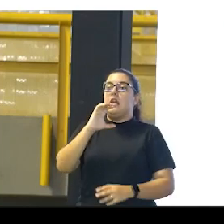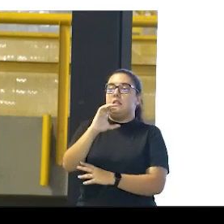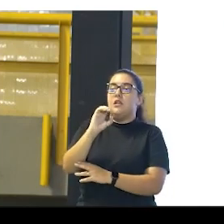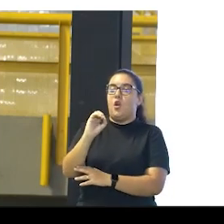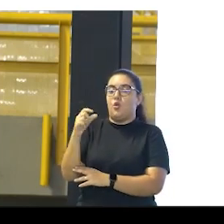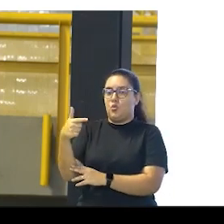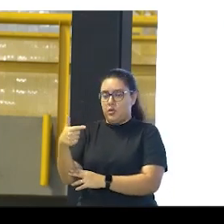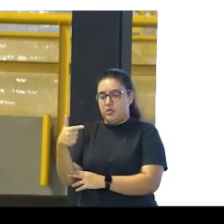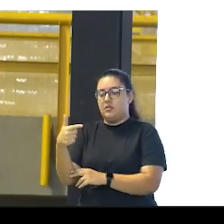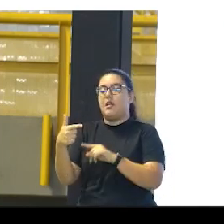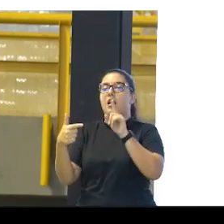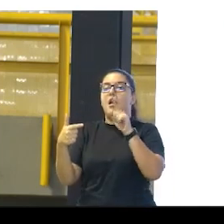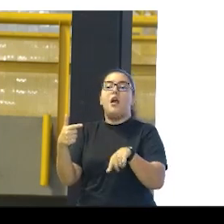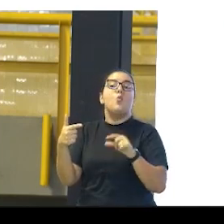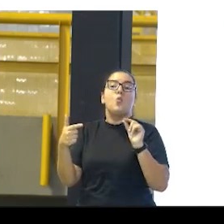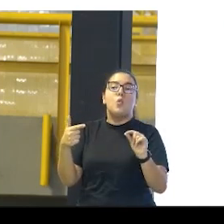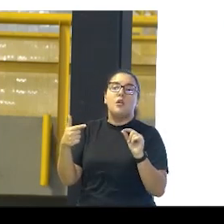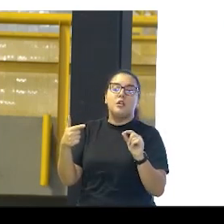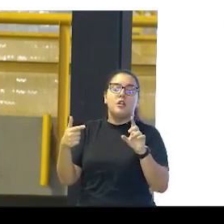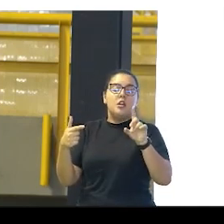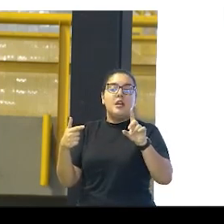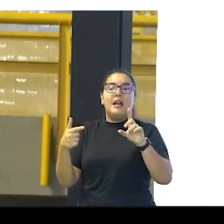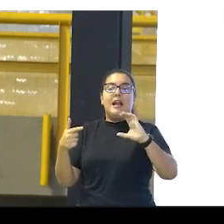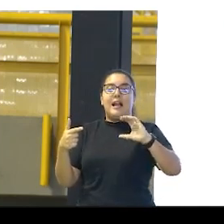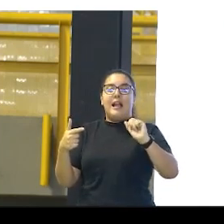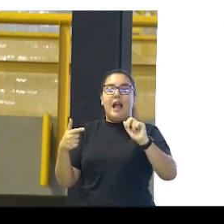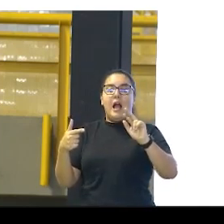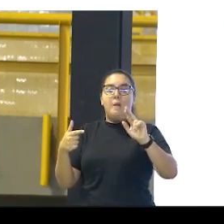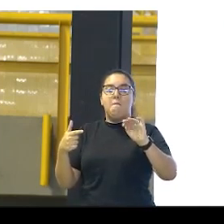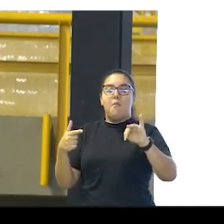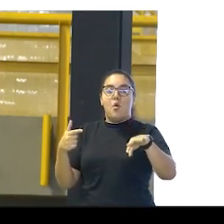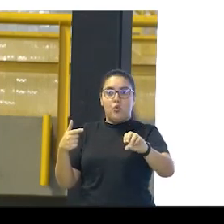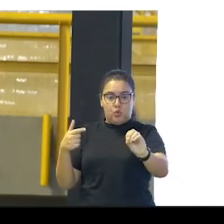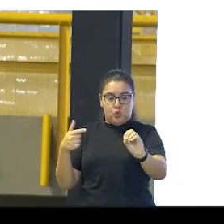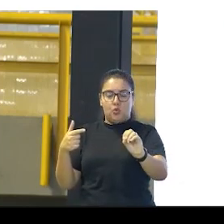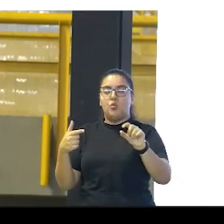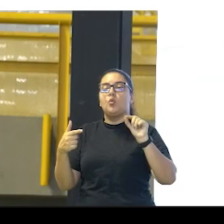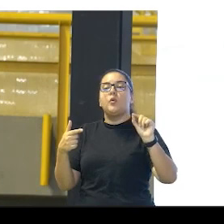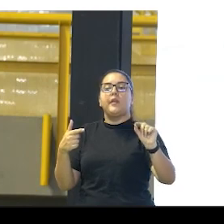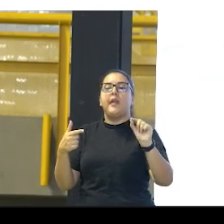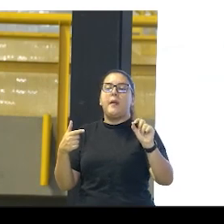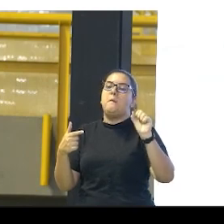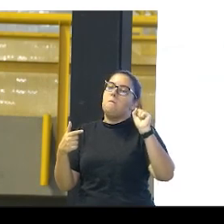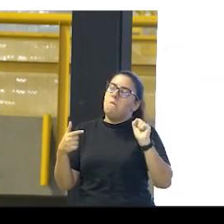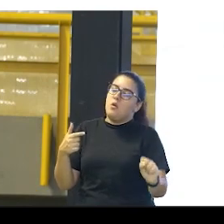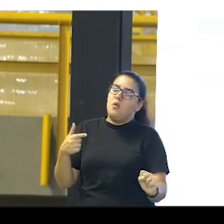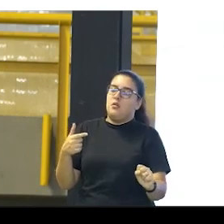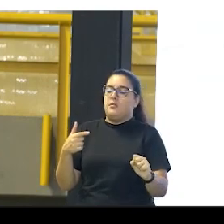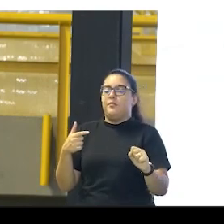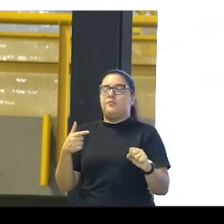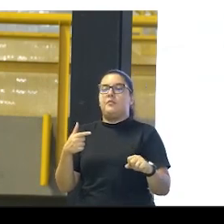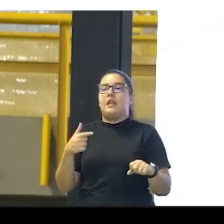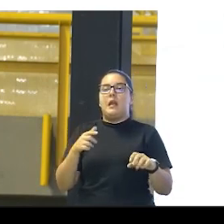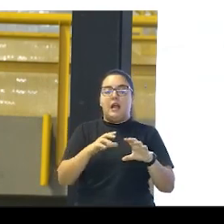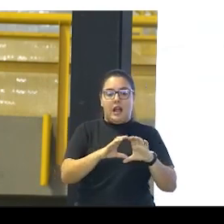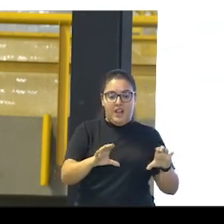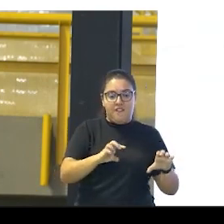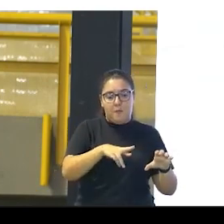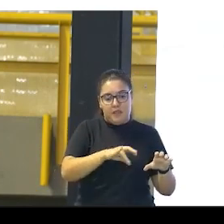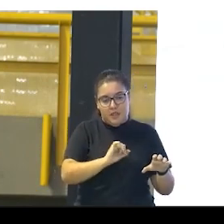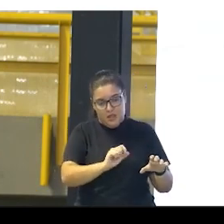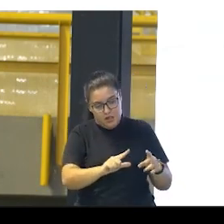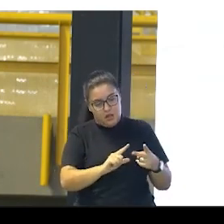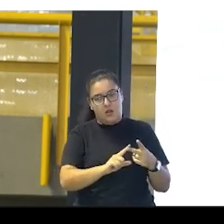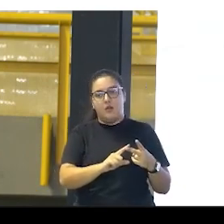CO2. CO2 é o quê? Dióxido de carbono. Quando eu falo de dióxido de carbono, eu falo de carvão mineral, eu